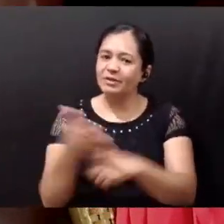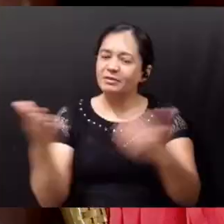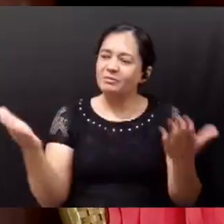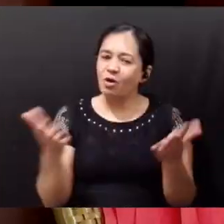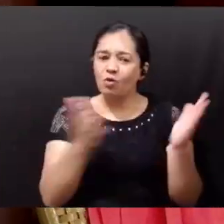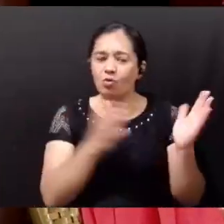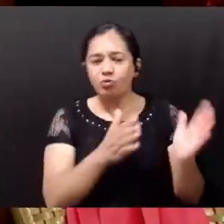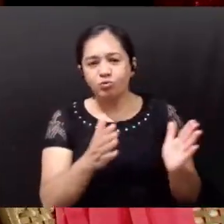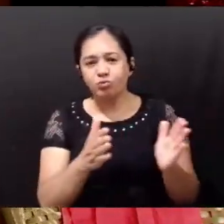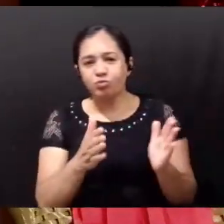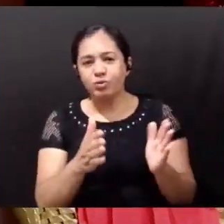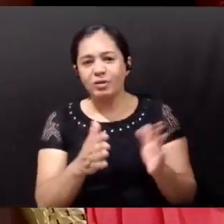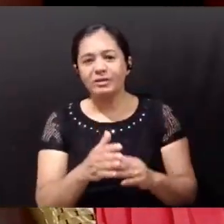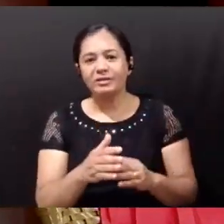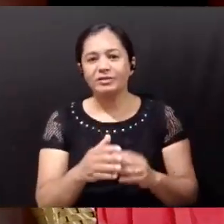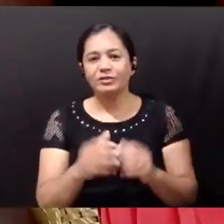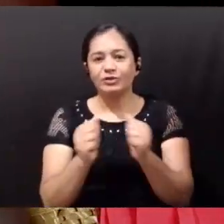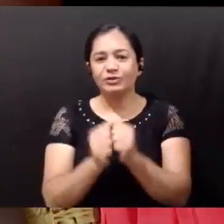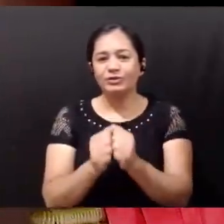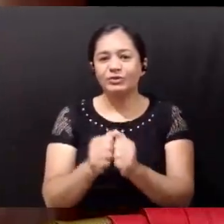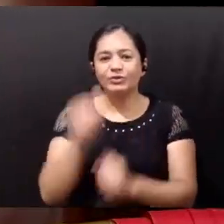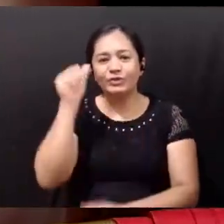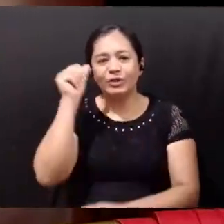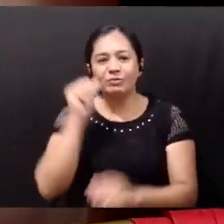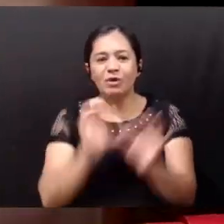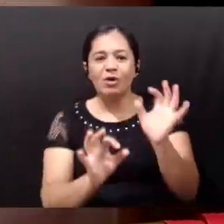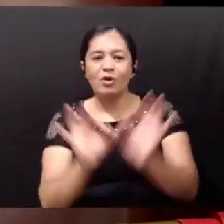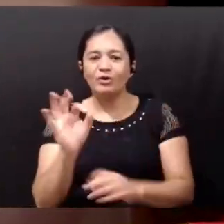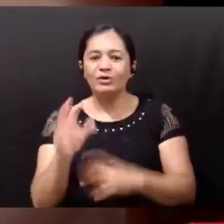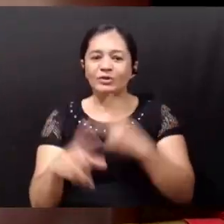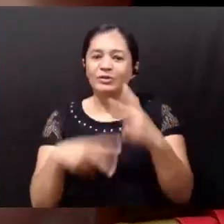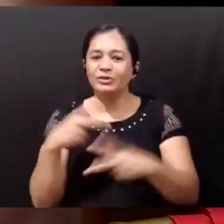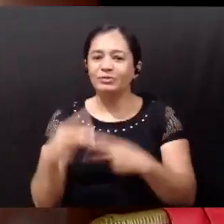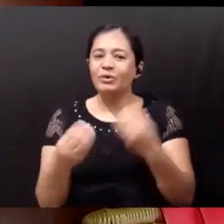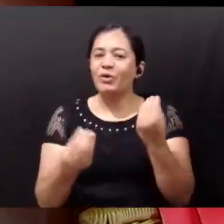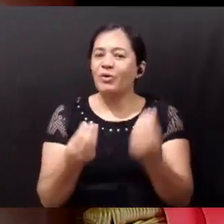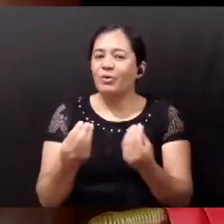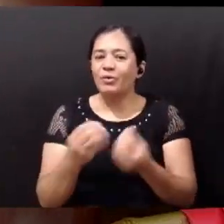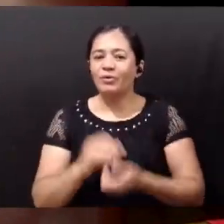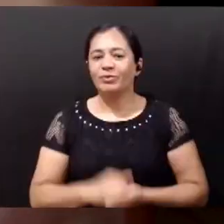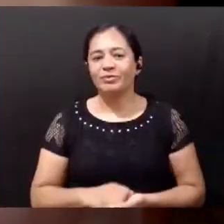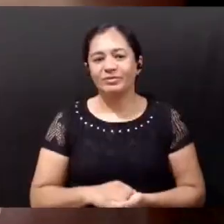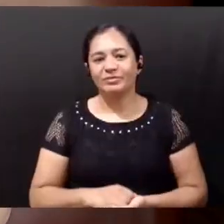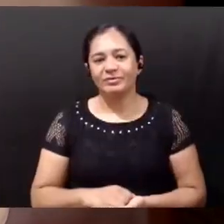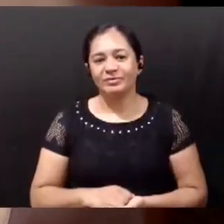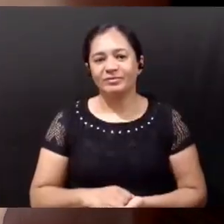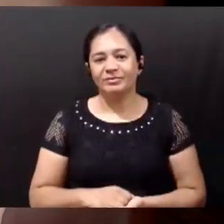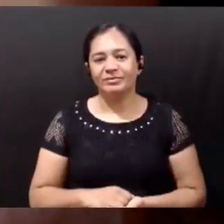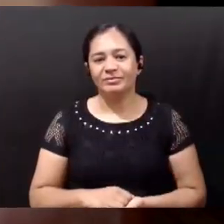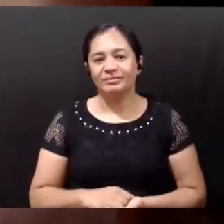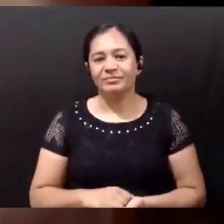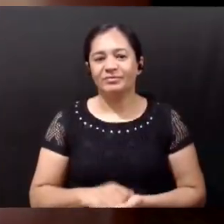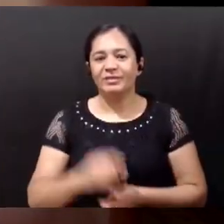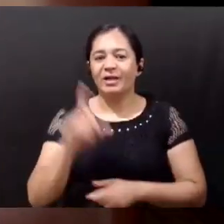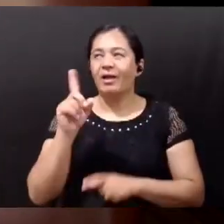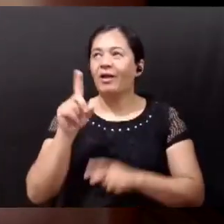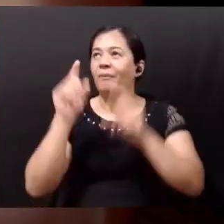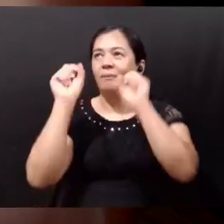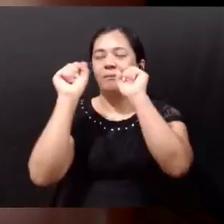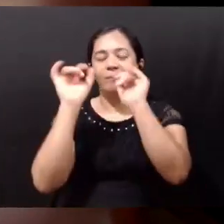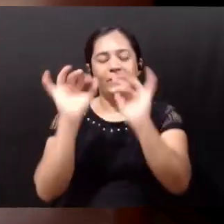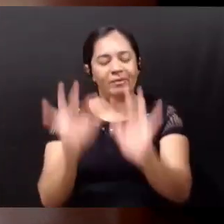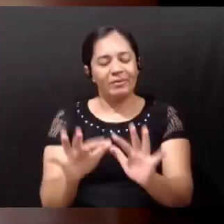com essas mulheres organizando aí o presente do Natal? Olha, é uma bênção, porque é um